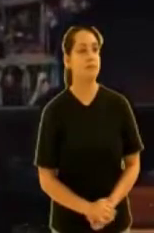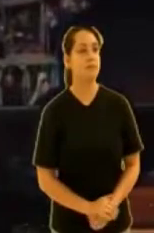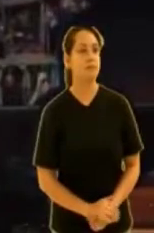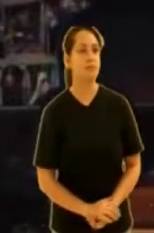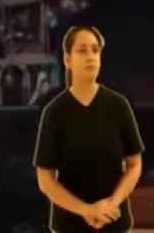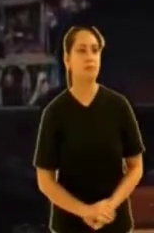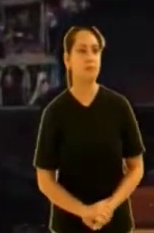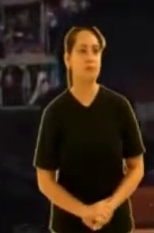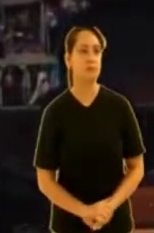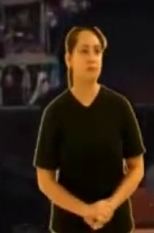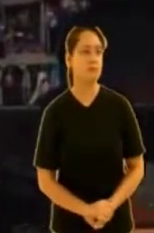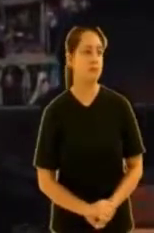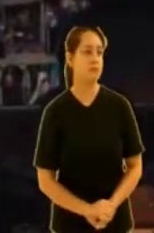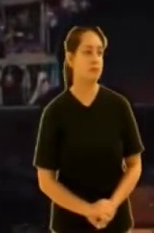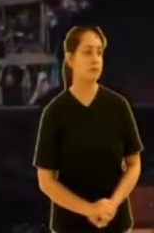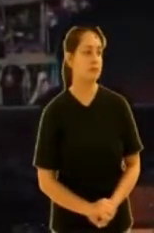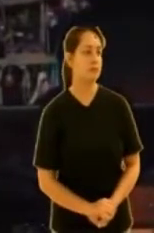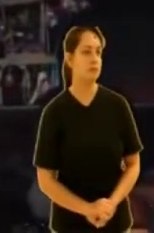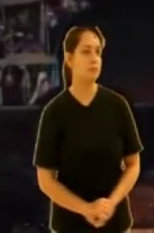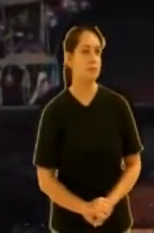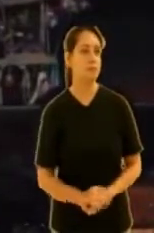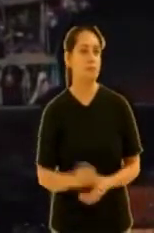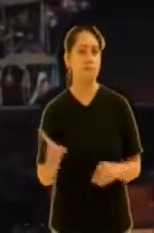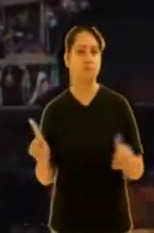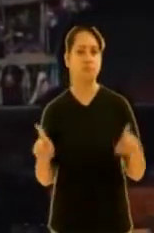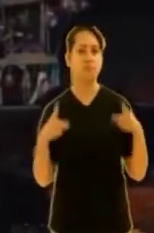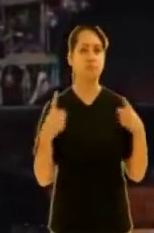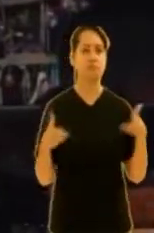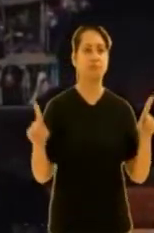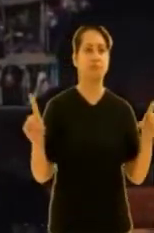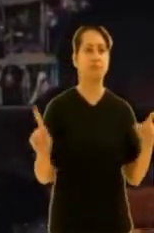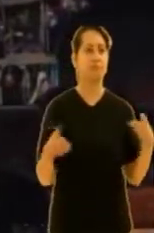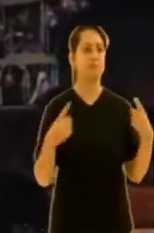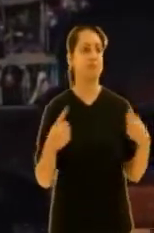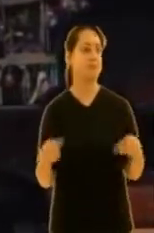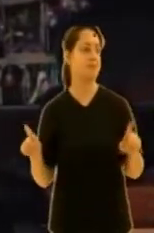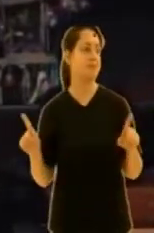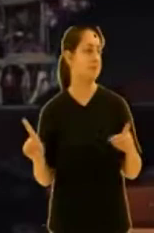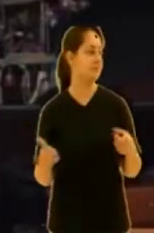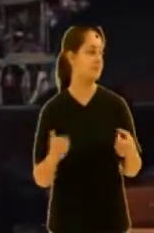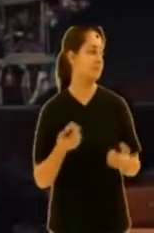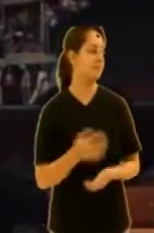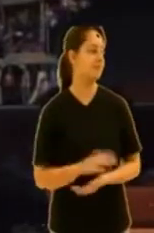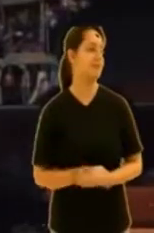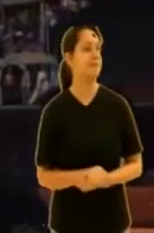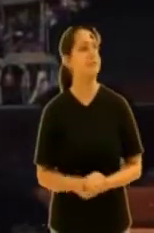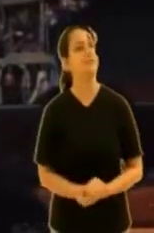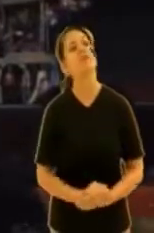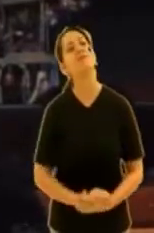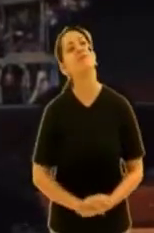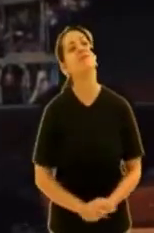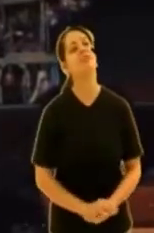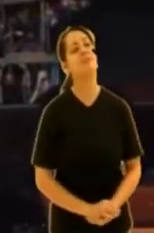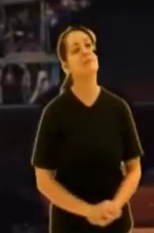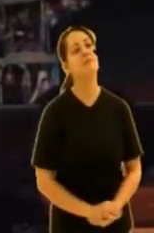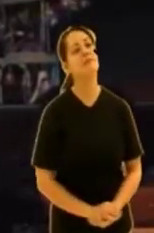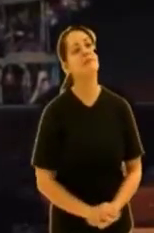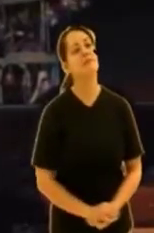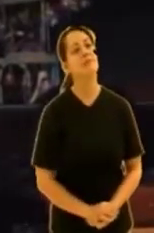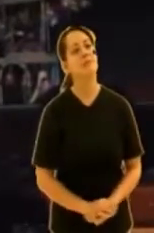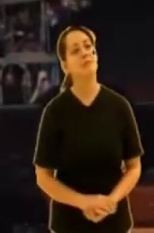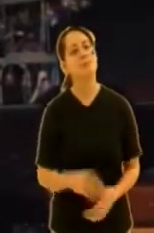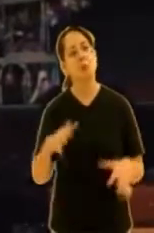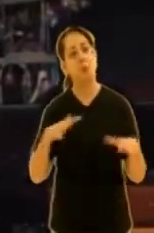Onde a casa mora e devora o trigo. Bora lá, sentindo o corpo, mexendo esse